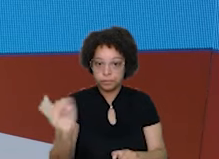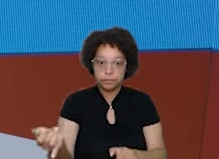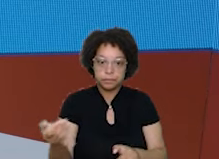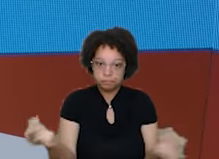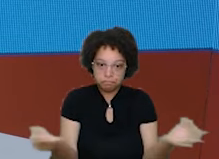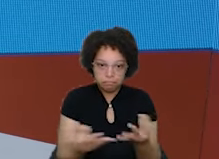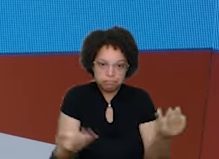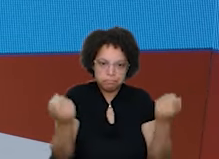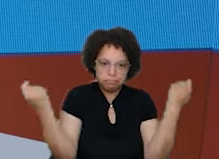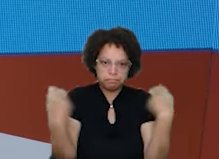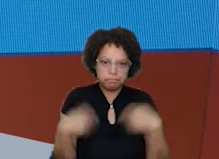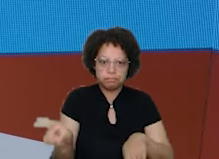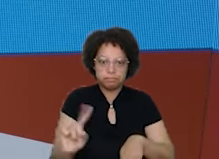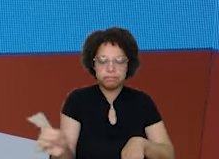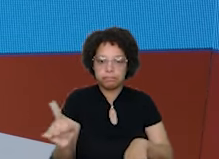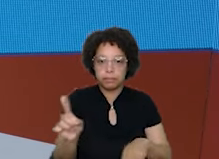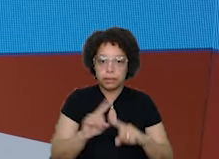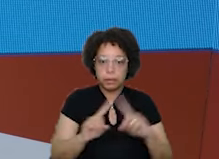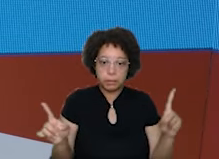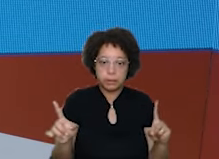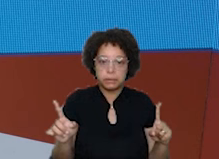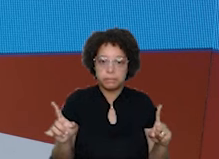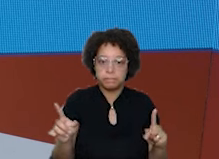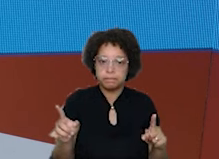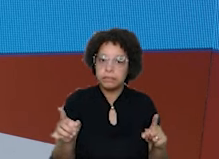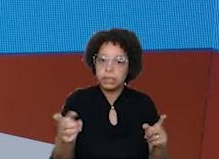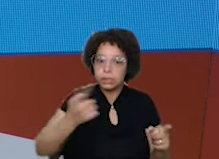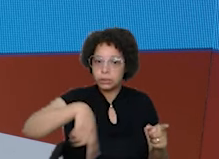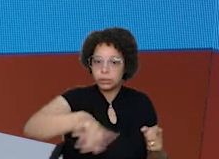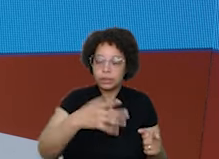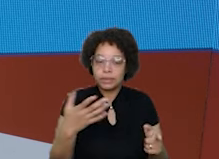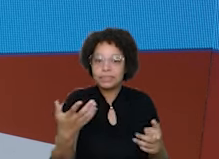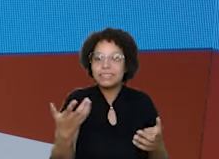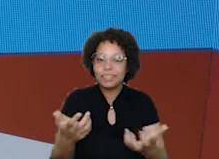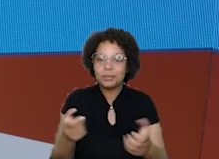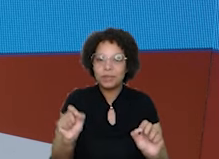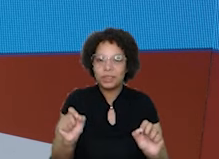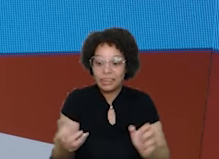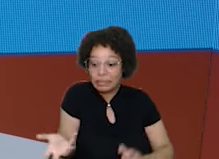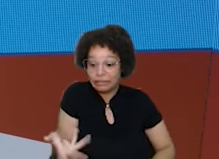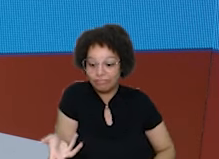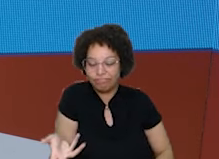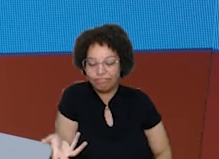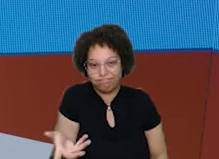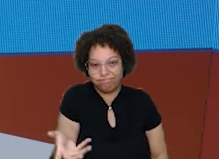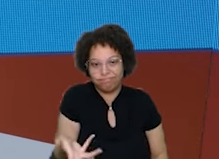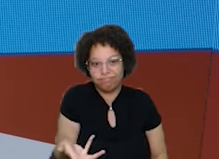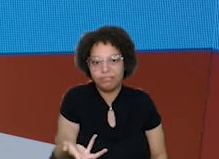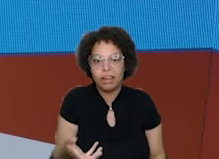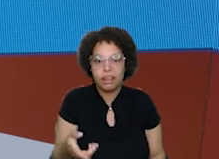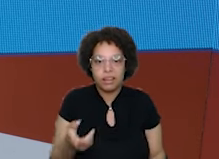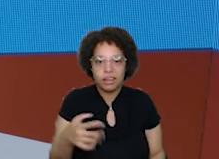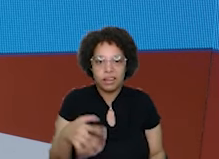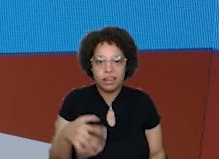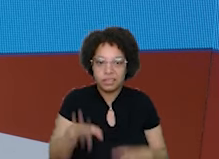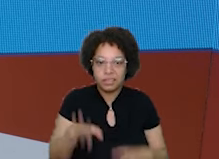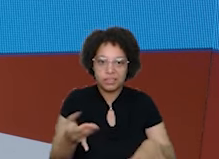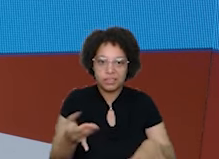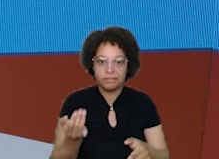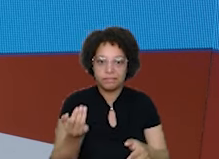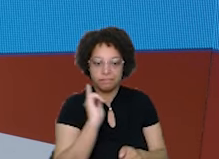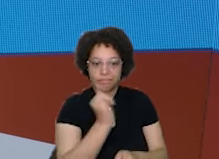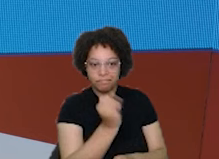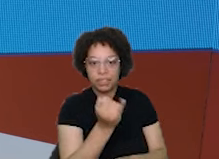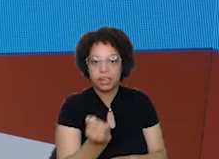porque em tese assim a maior parte de nós somos muito imediatistas né então o que que você quer indicar é venda é